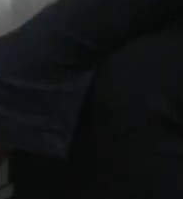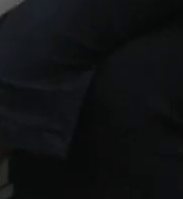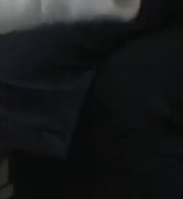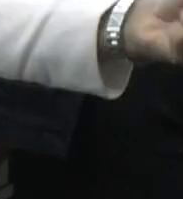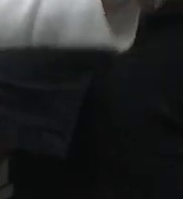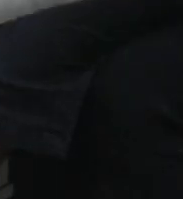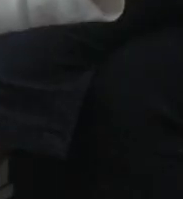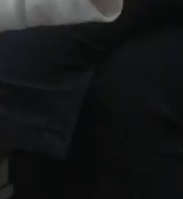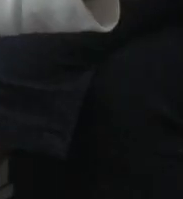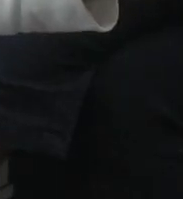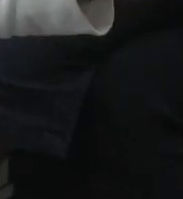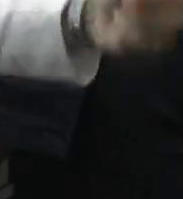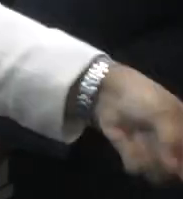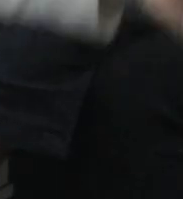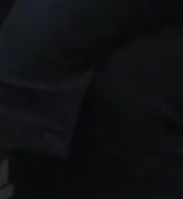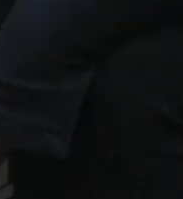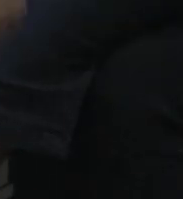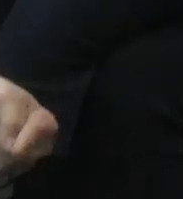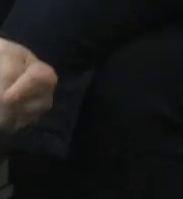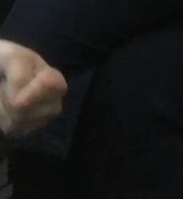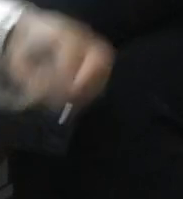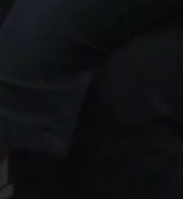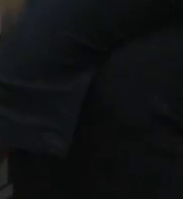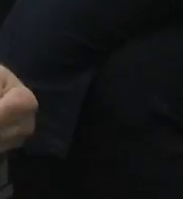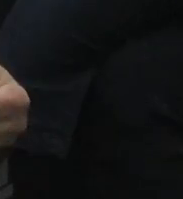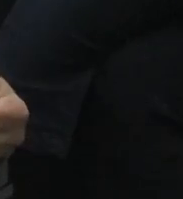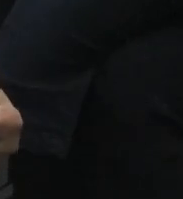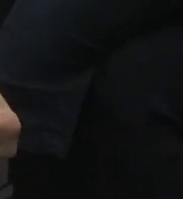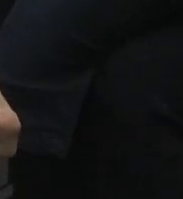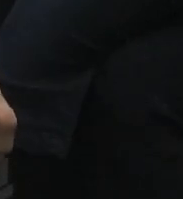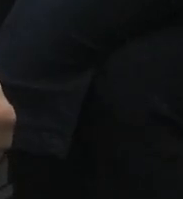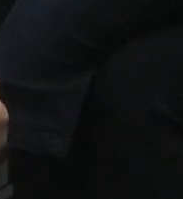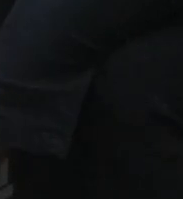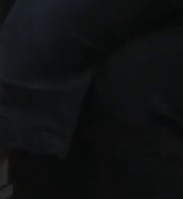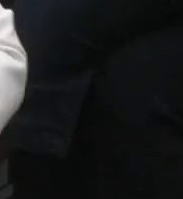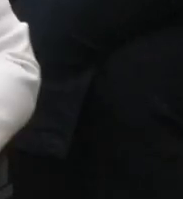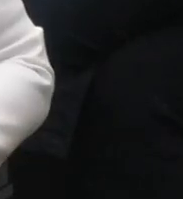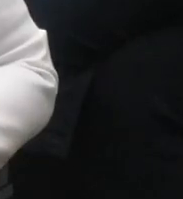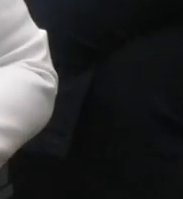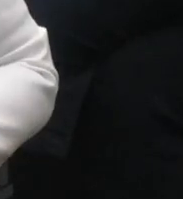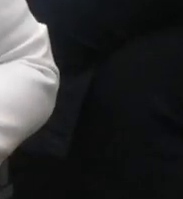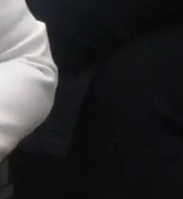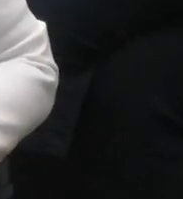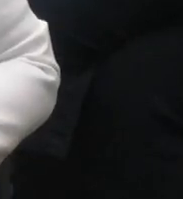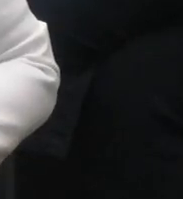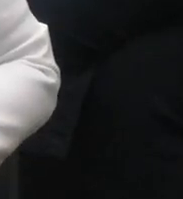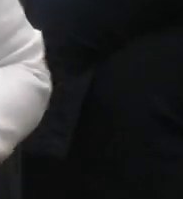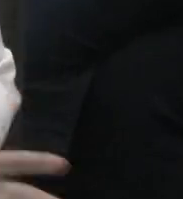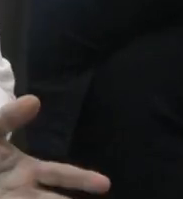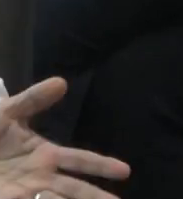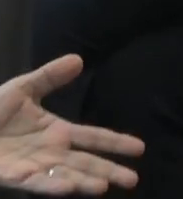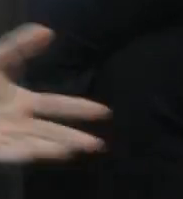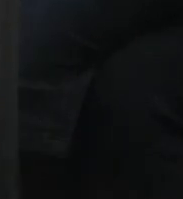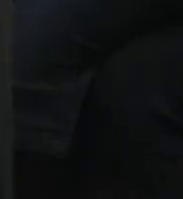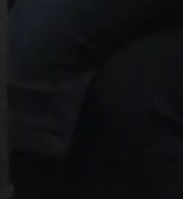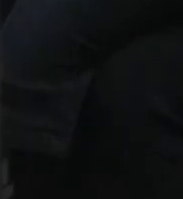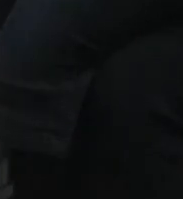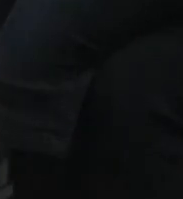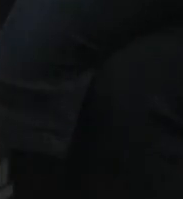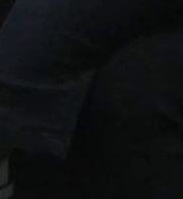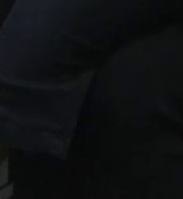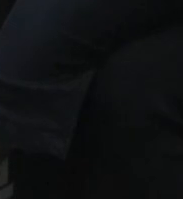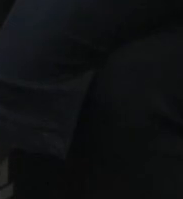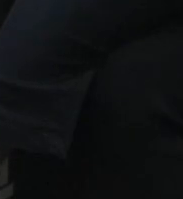54% da população do Brasil é negra é preta mas o número de encarcerada é de quase 70%